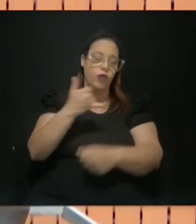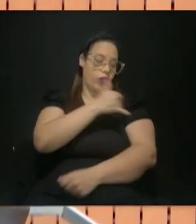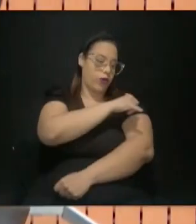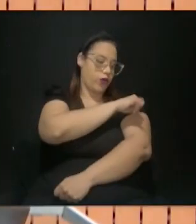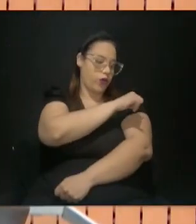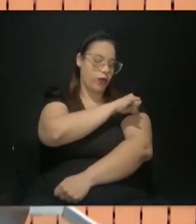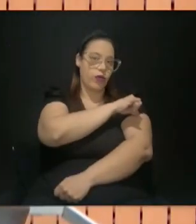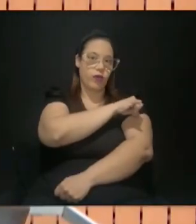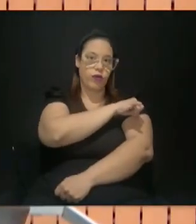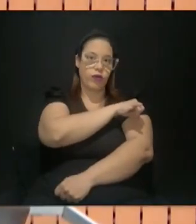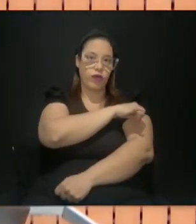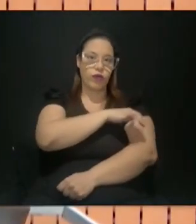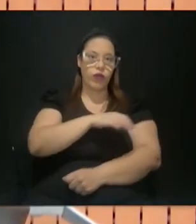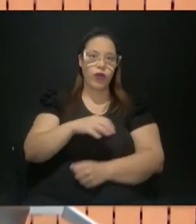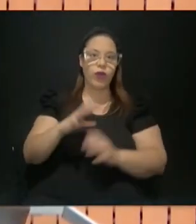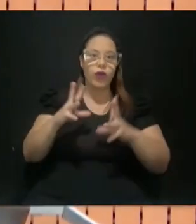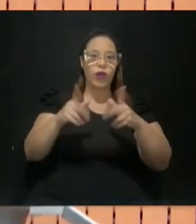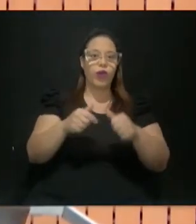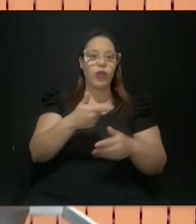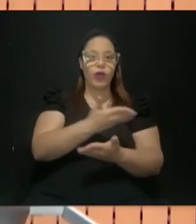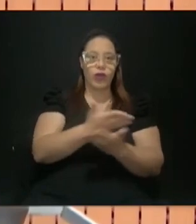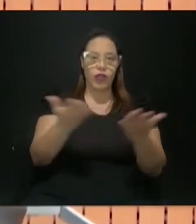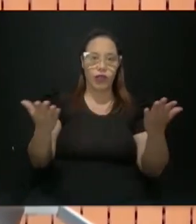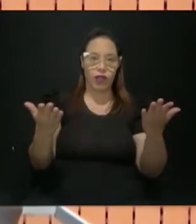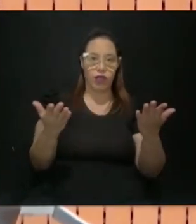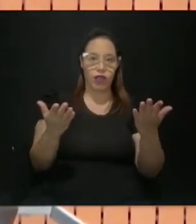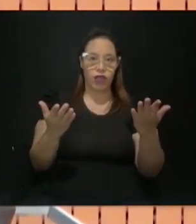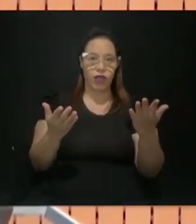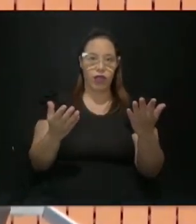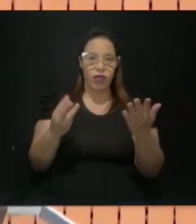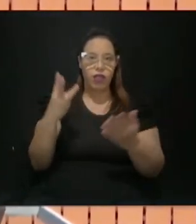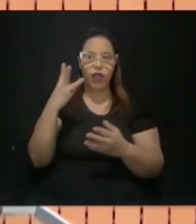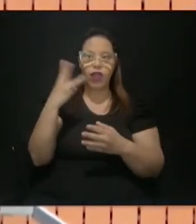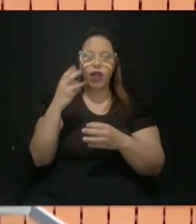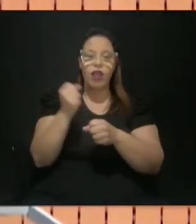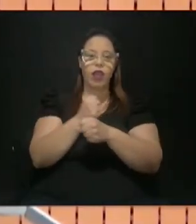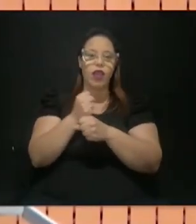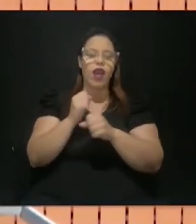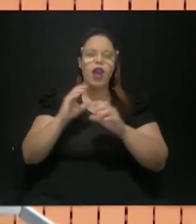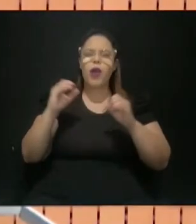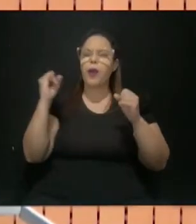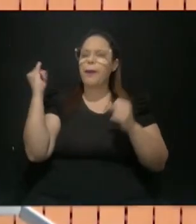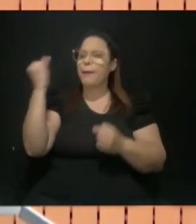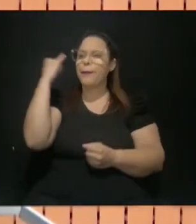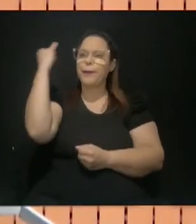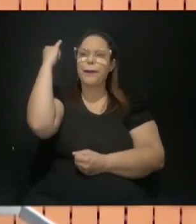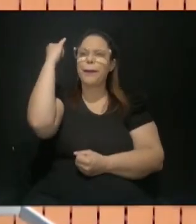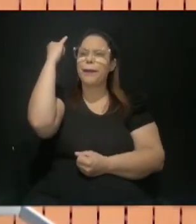áreas, todos que estão aqui, são 3 áreas importantes no